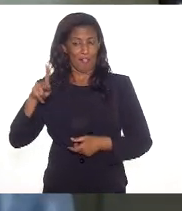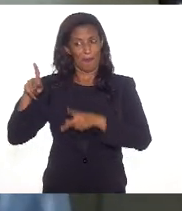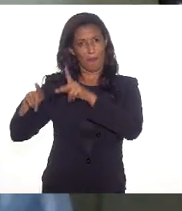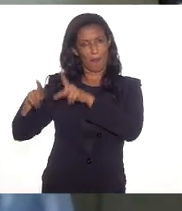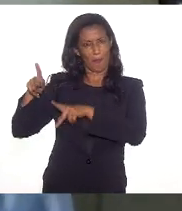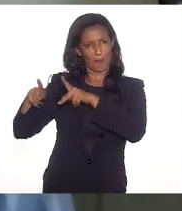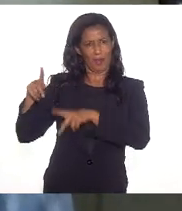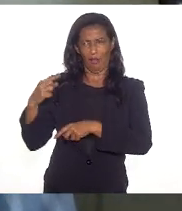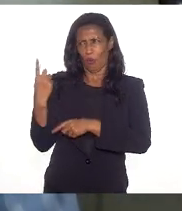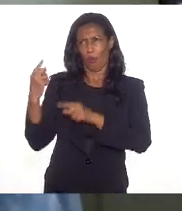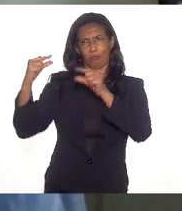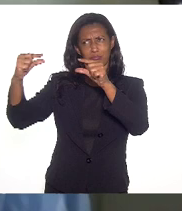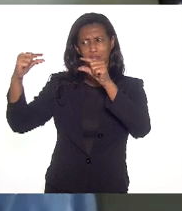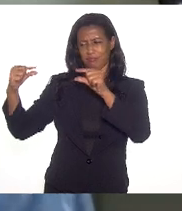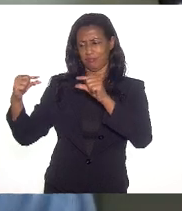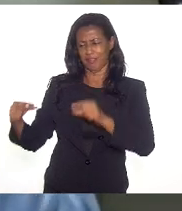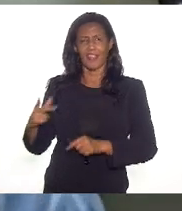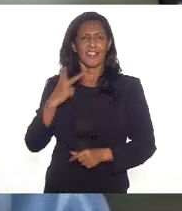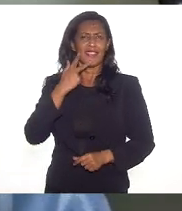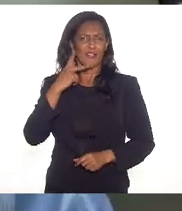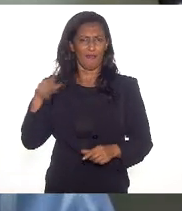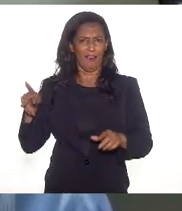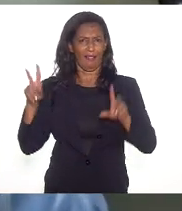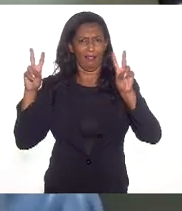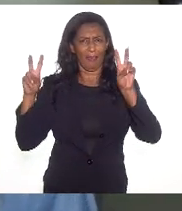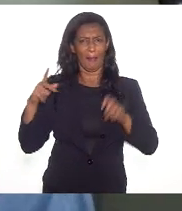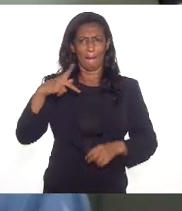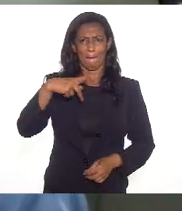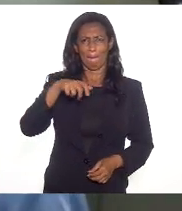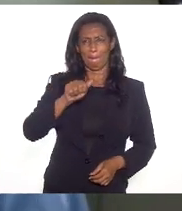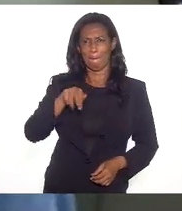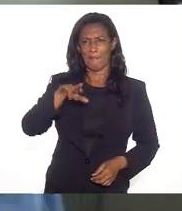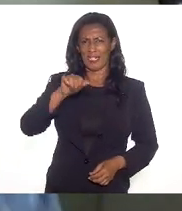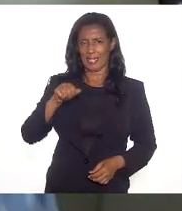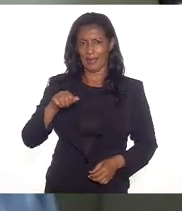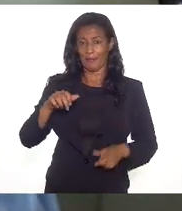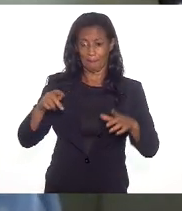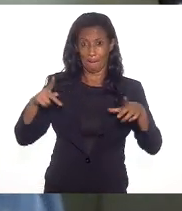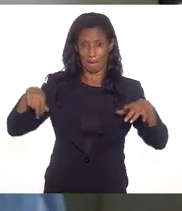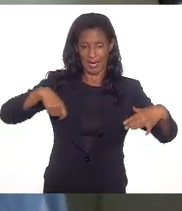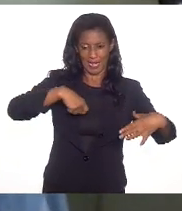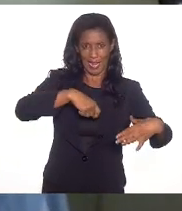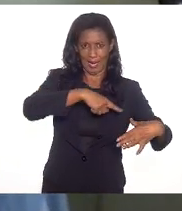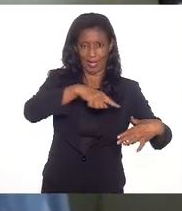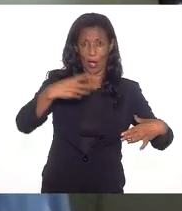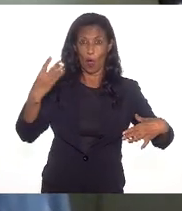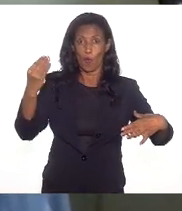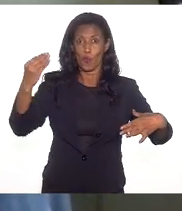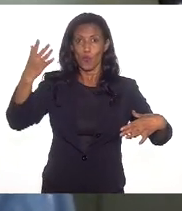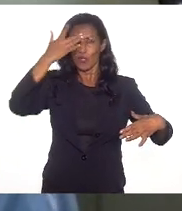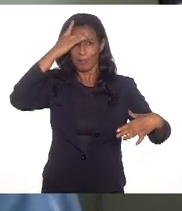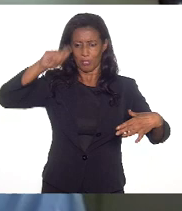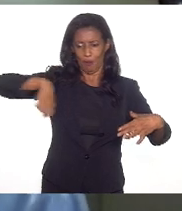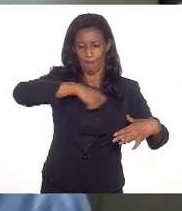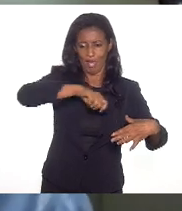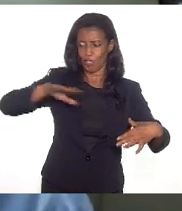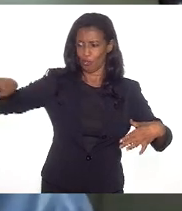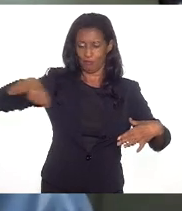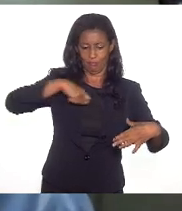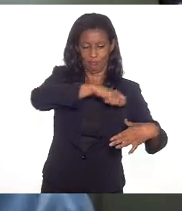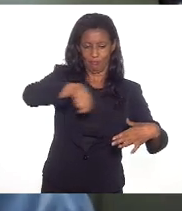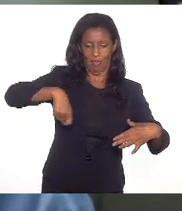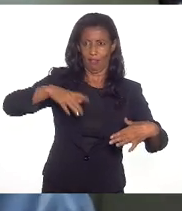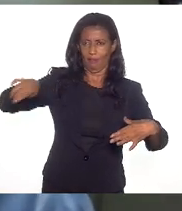um deles sobre panela, que panela que muitos mexem, a comida desanda.